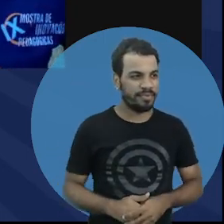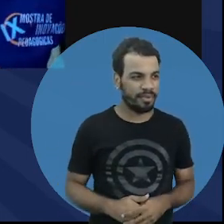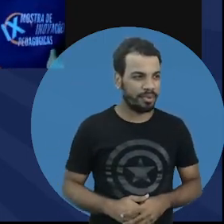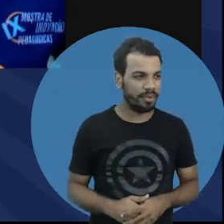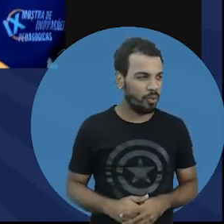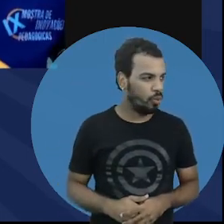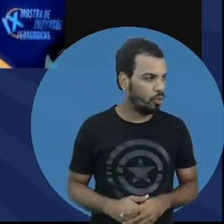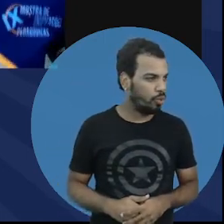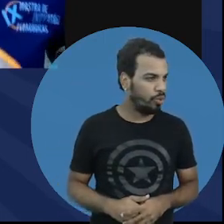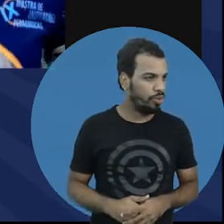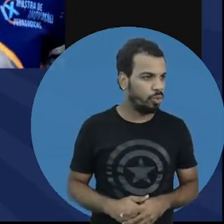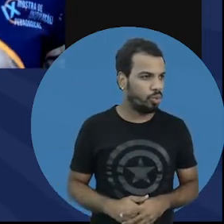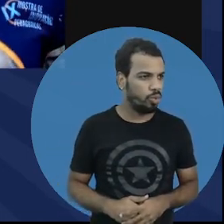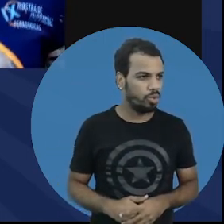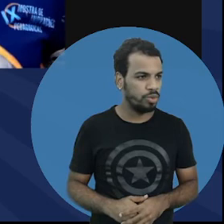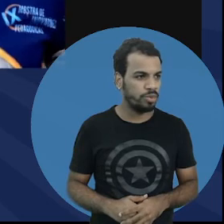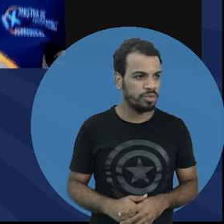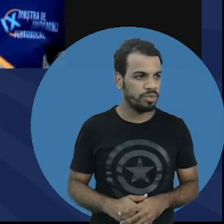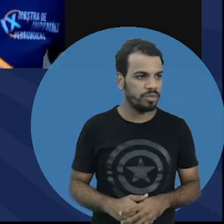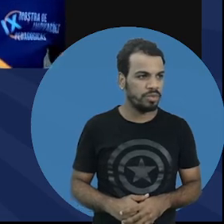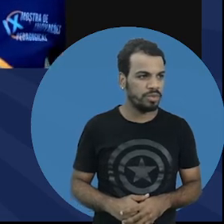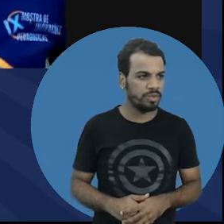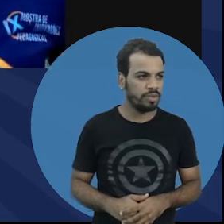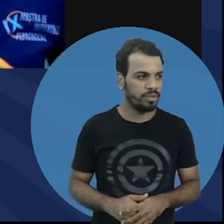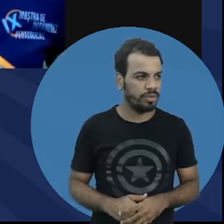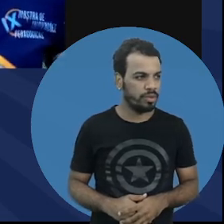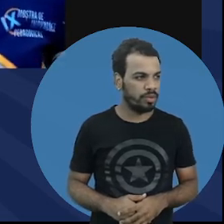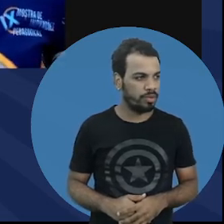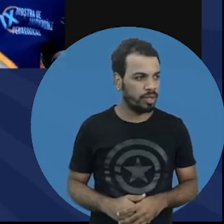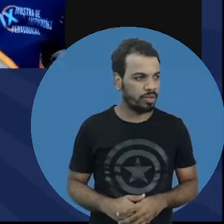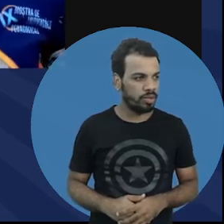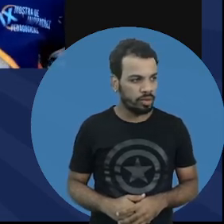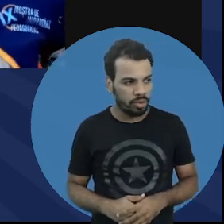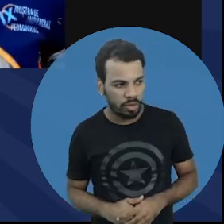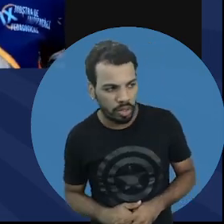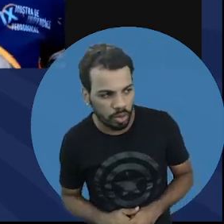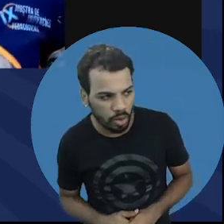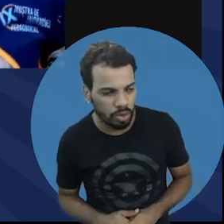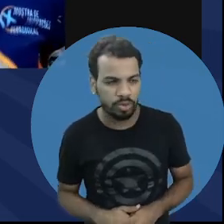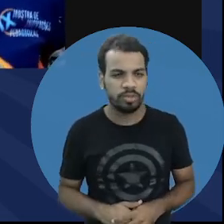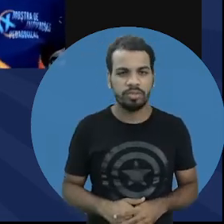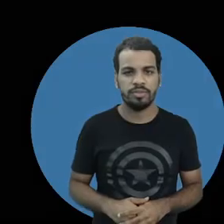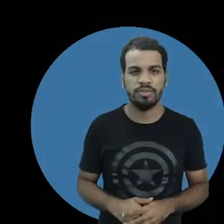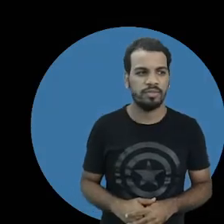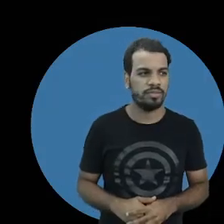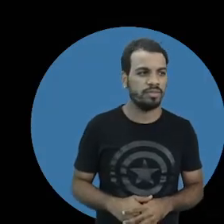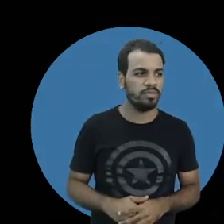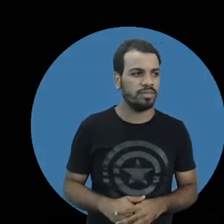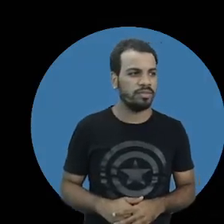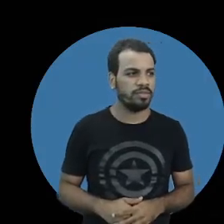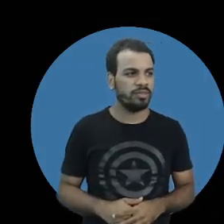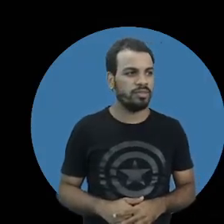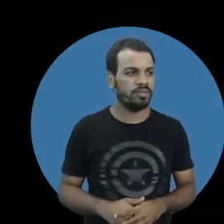pelo trabalho. Até a próxima. Valeu. Mais Show uma de vez, bola. obrigado. Tchau, tchau. Valeu. Tchau, tchau.